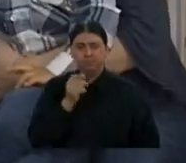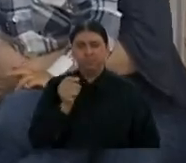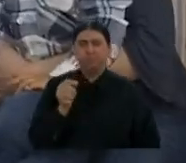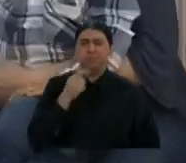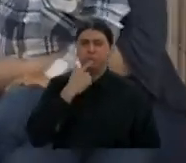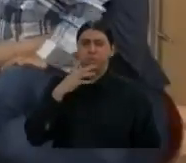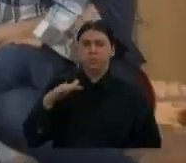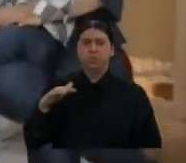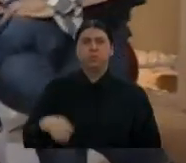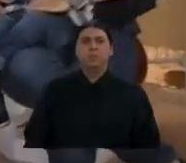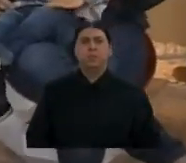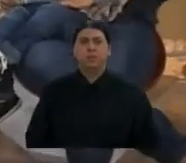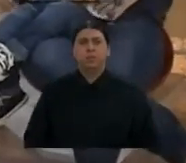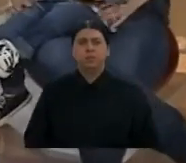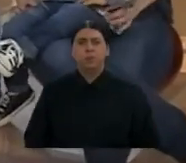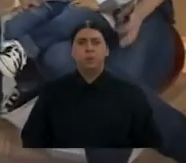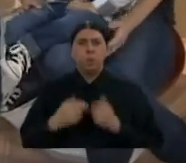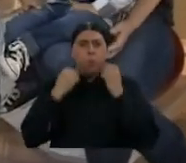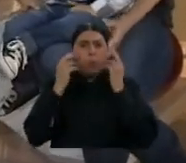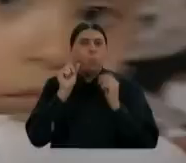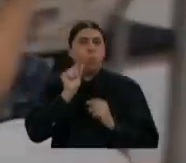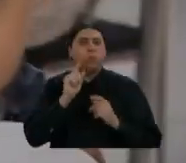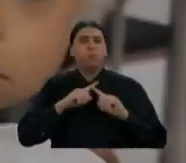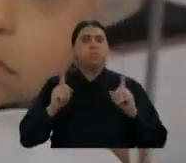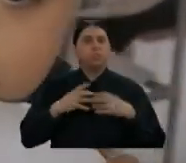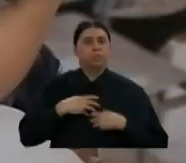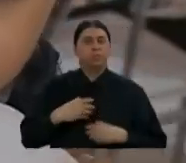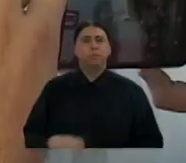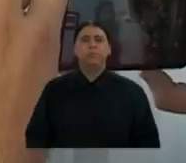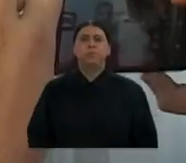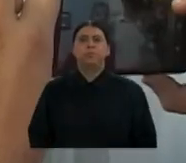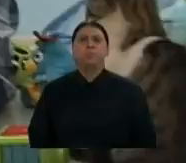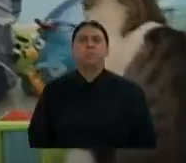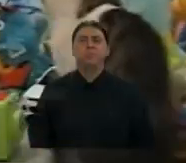um pouco tímido ajudar um jeito agora